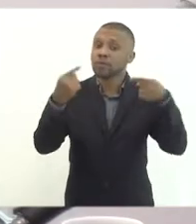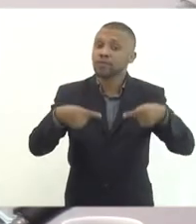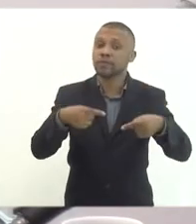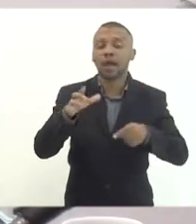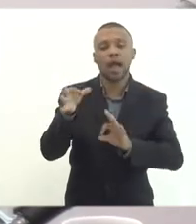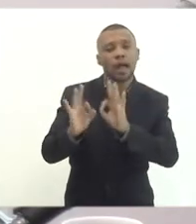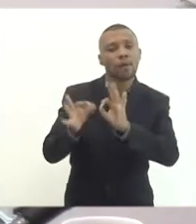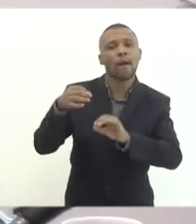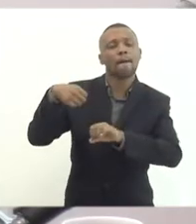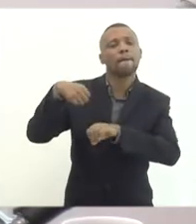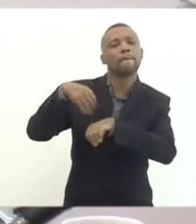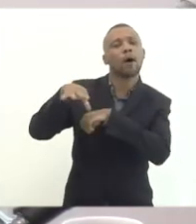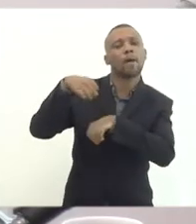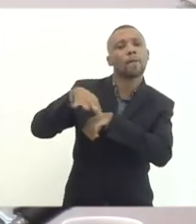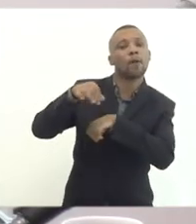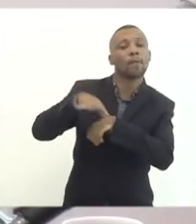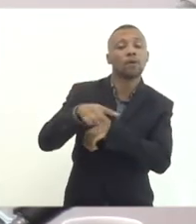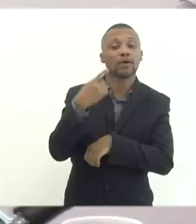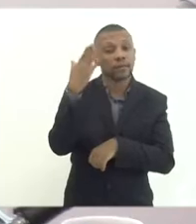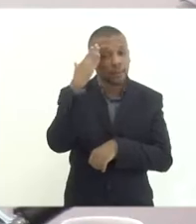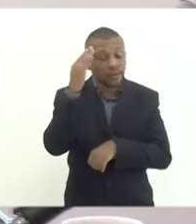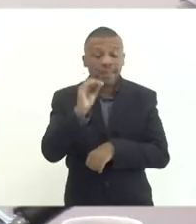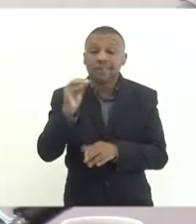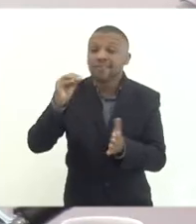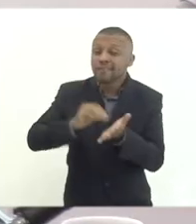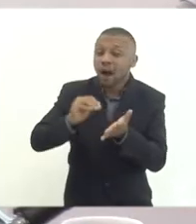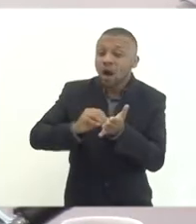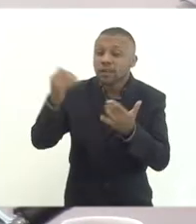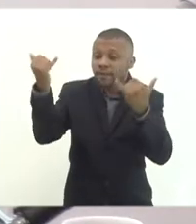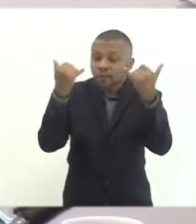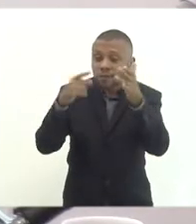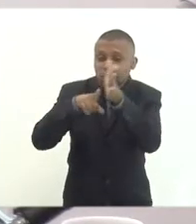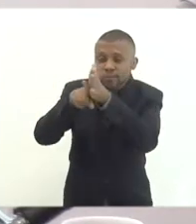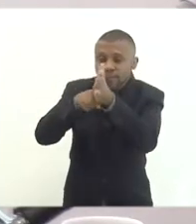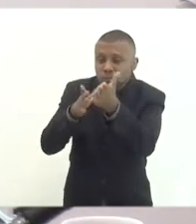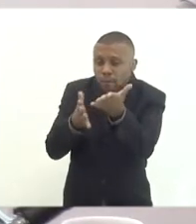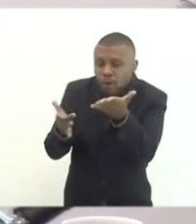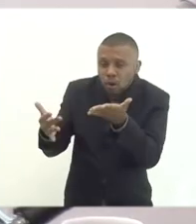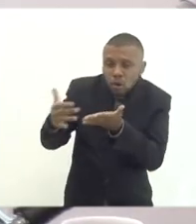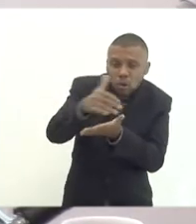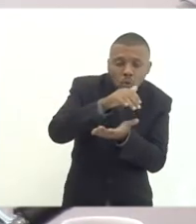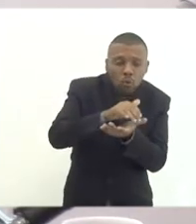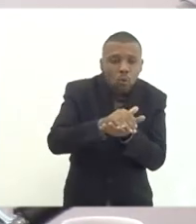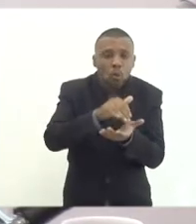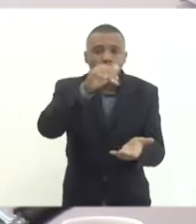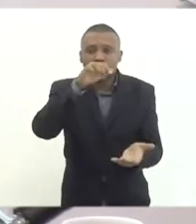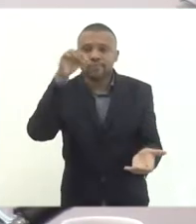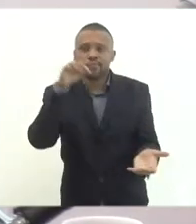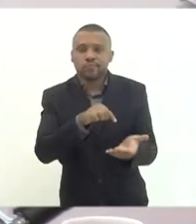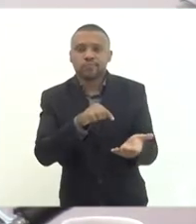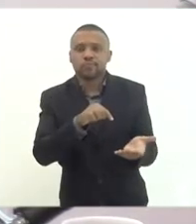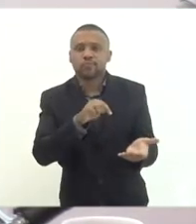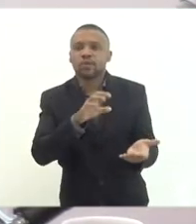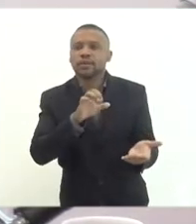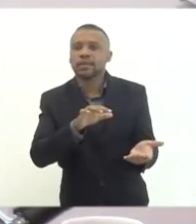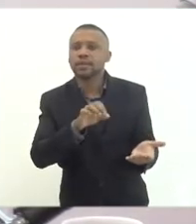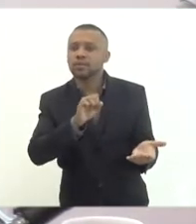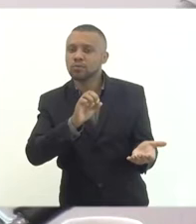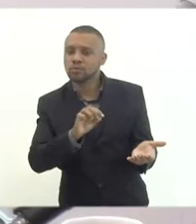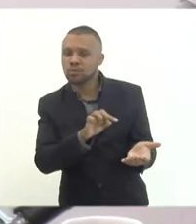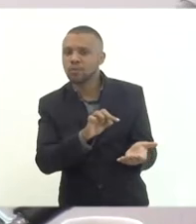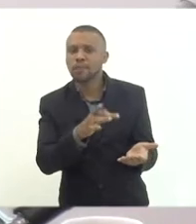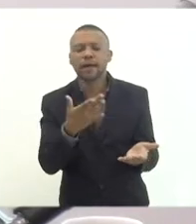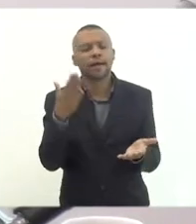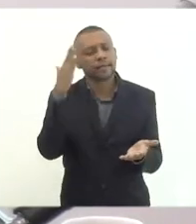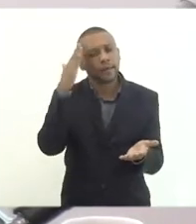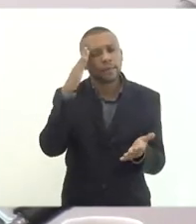gente sabe que a gente não tem um senso do estado do município dos Municípios para saber a população exata que a gente lida né e saber quais são os